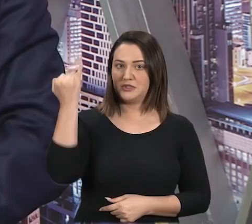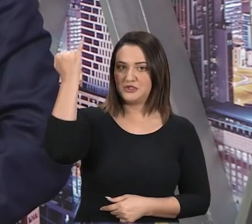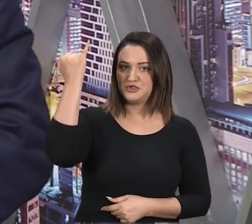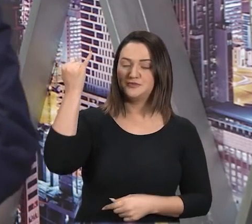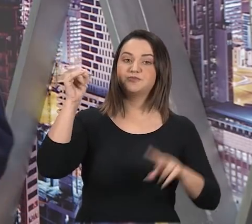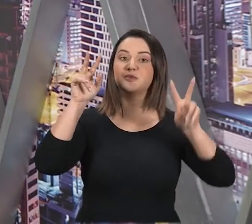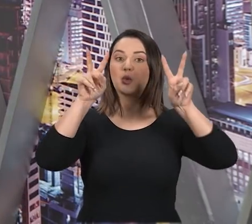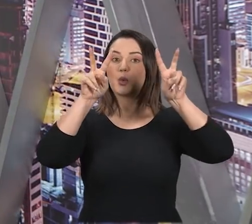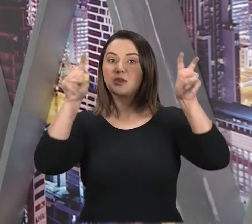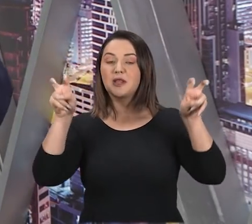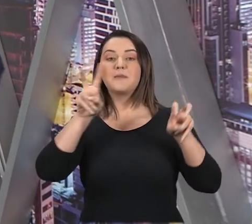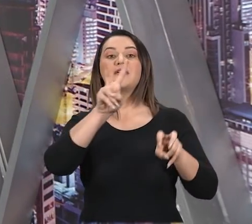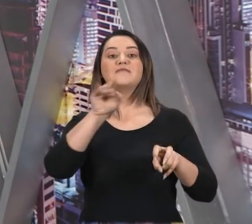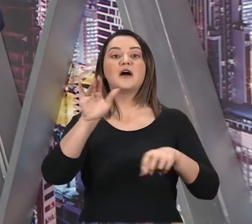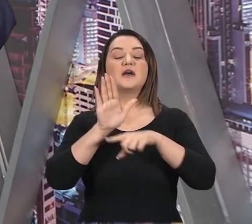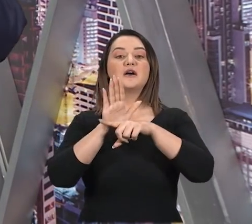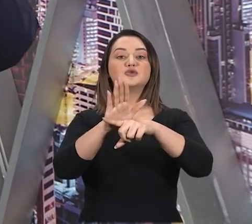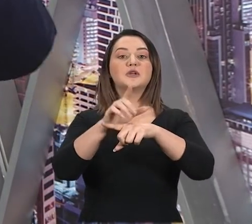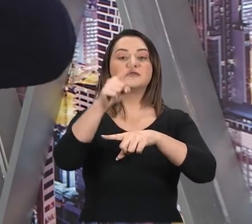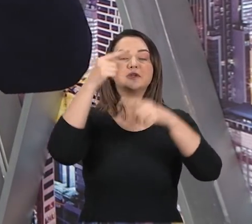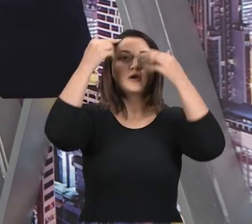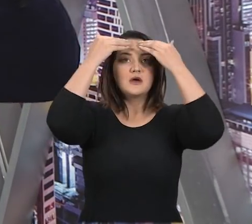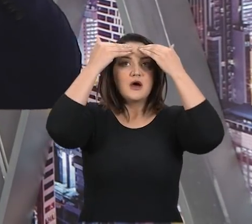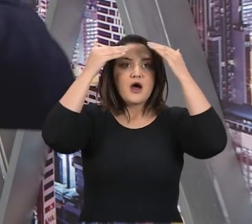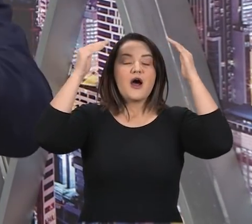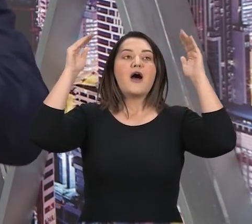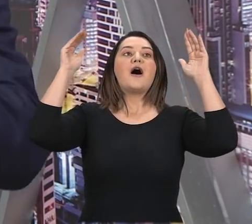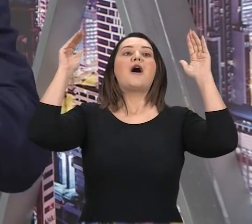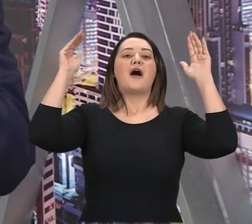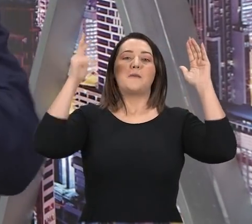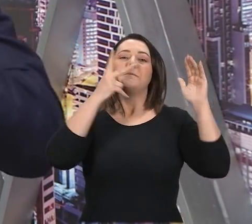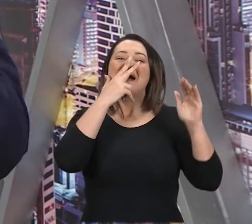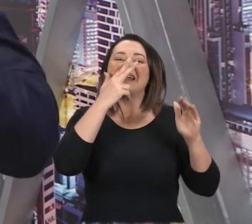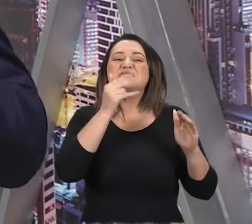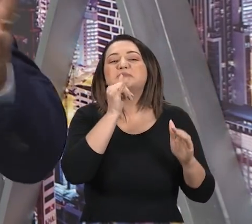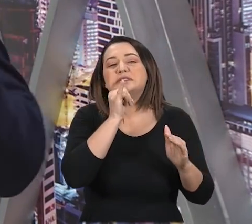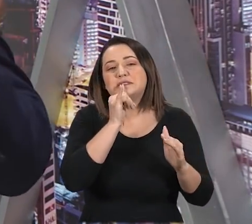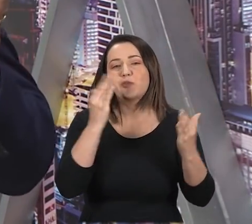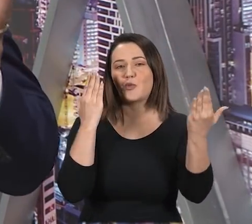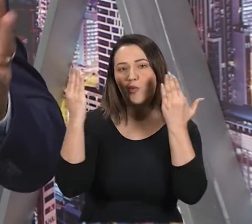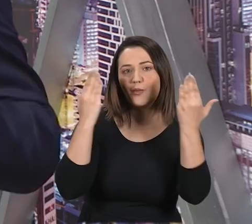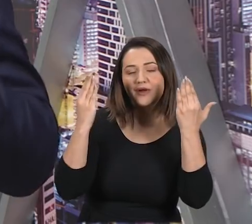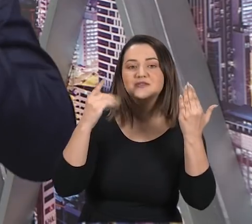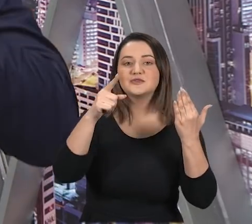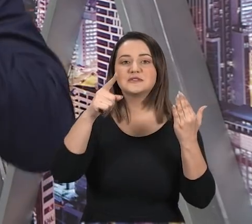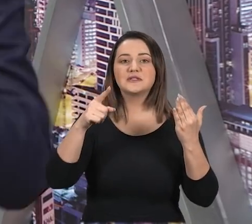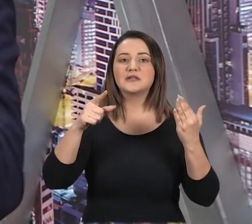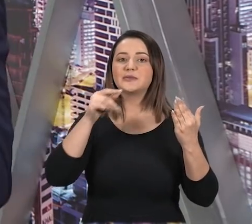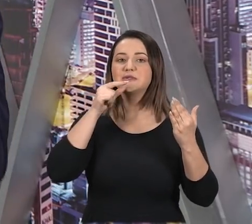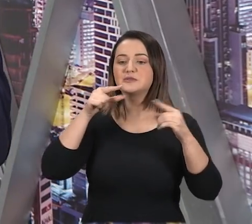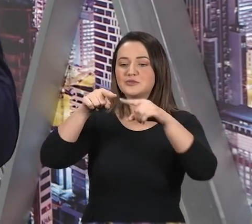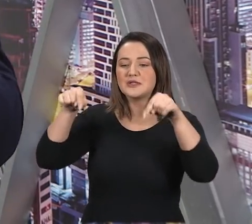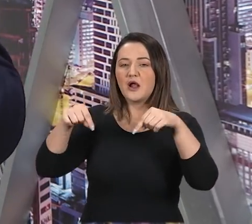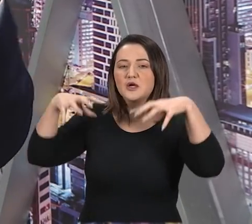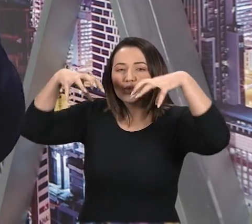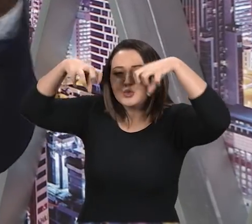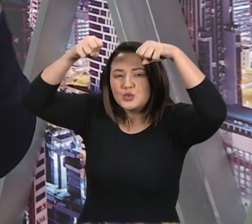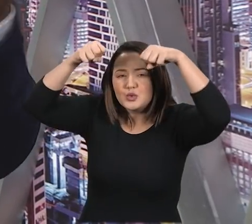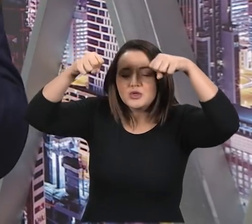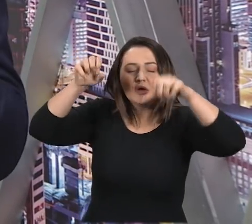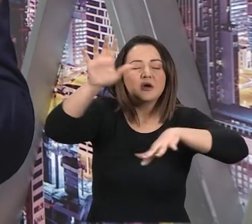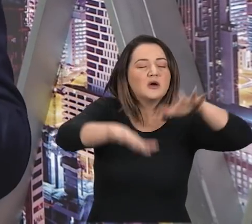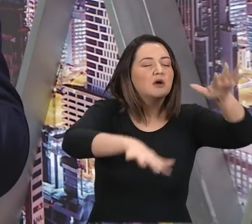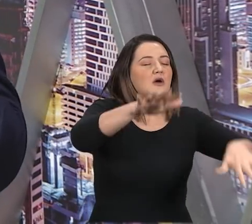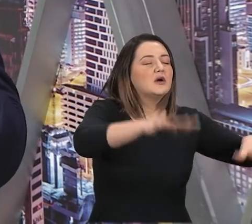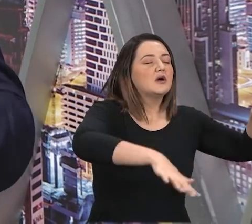tema de hoje vai assim abrir sua mente, assim, sabe quando você está num quarto escuro e aí você está no escuro, você